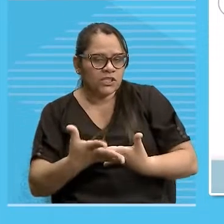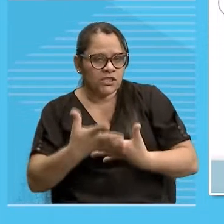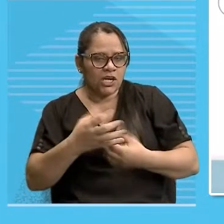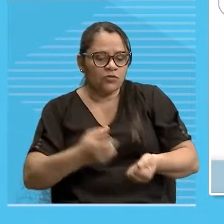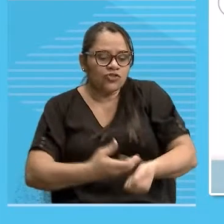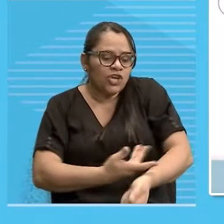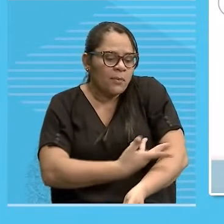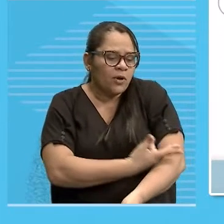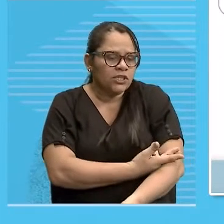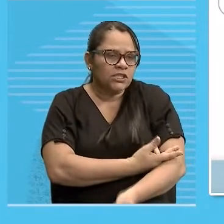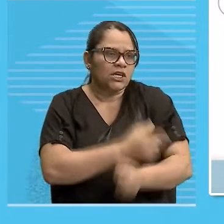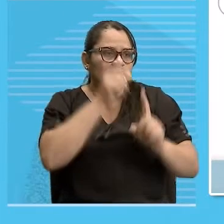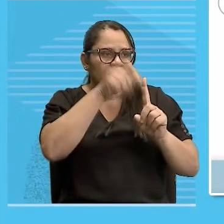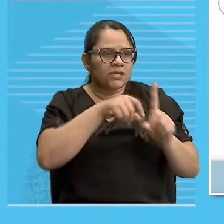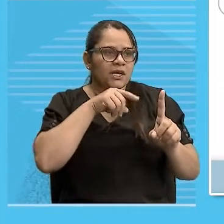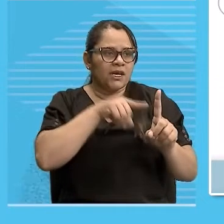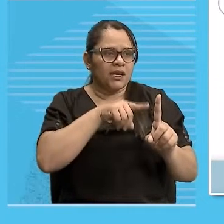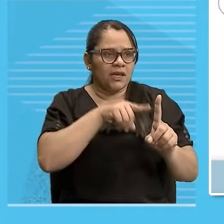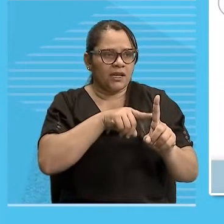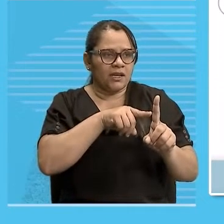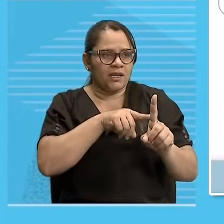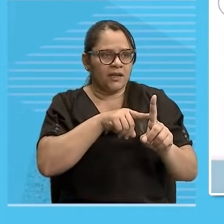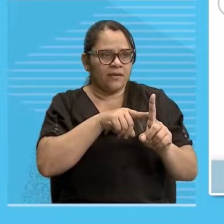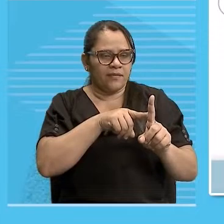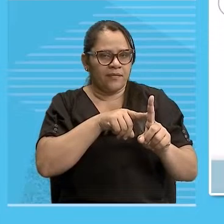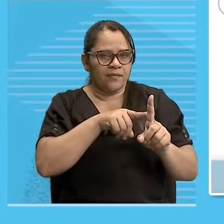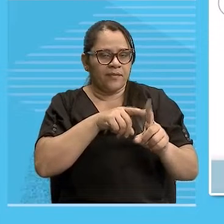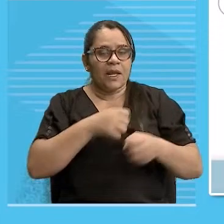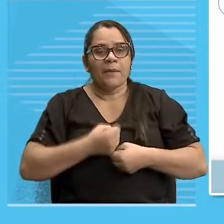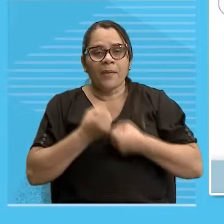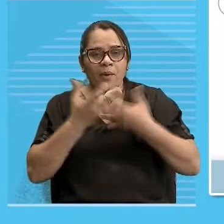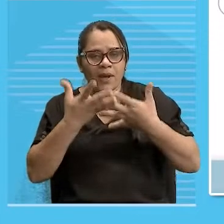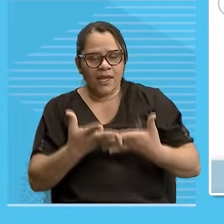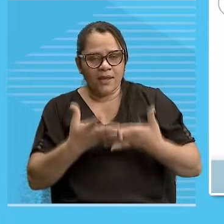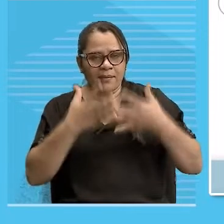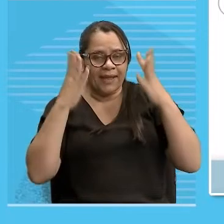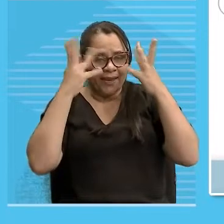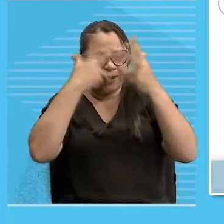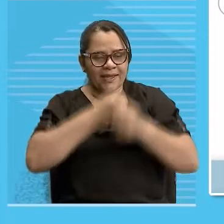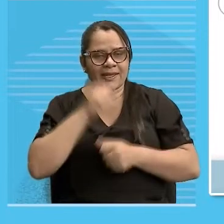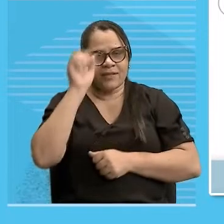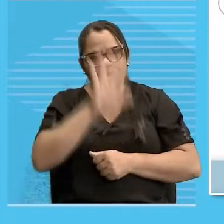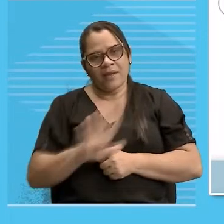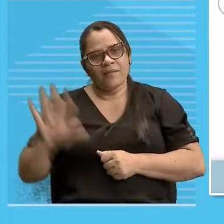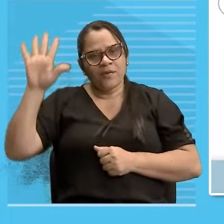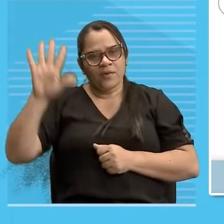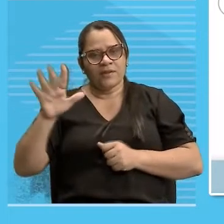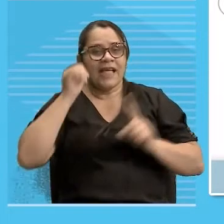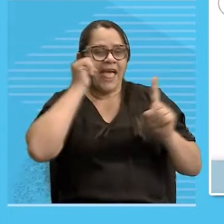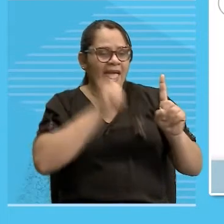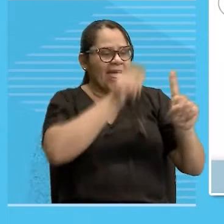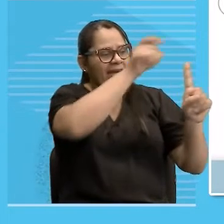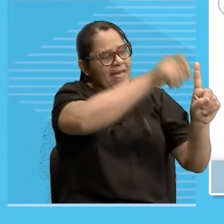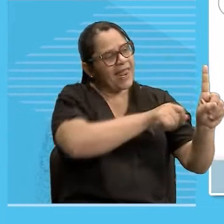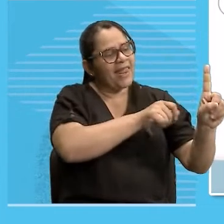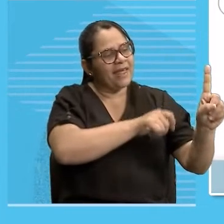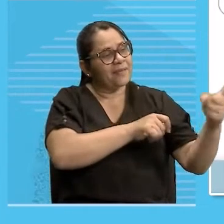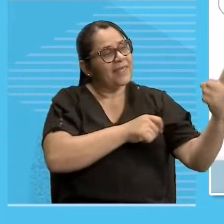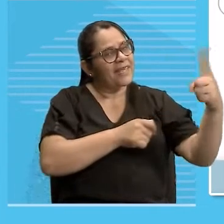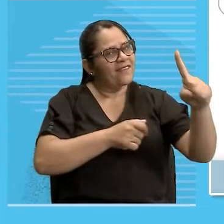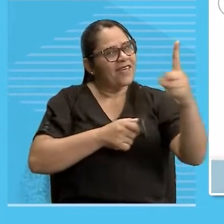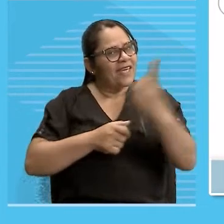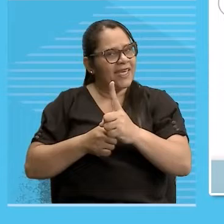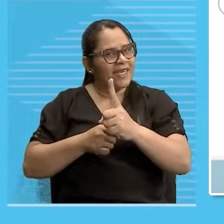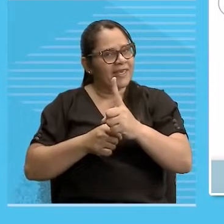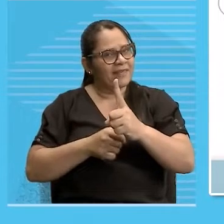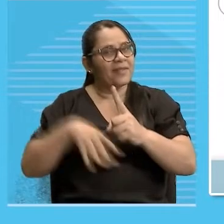de Karl Marx, Valentim Santos. Olha aí, coisa linda. Ela, a princesa, botou essa gifzinha aí,